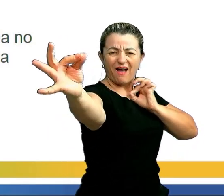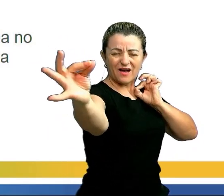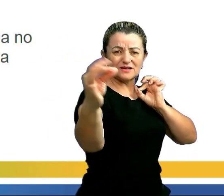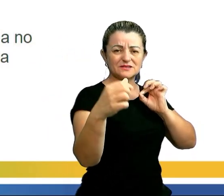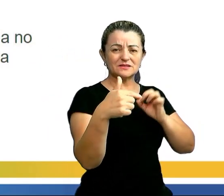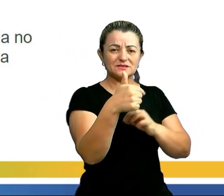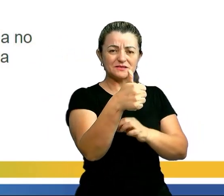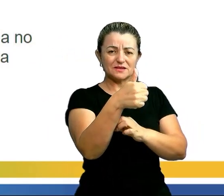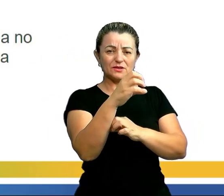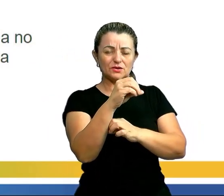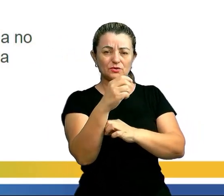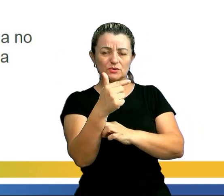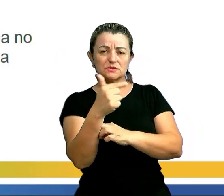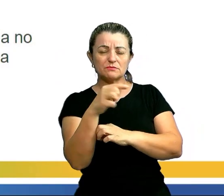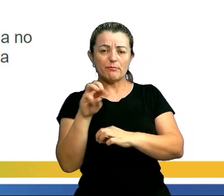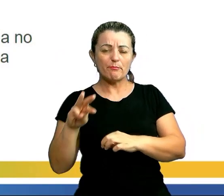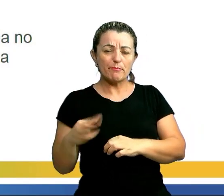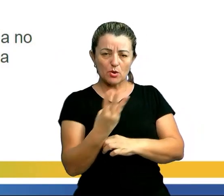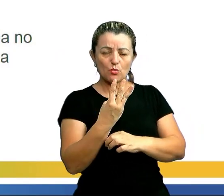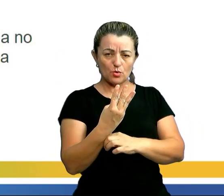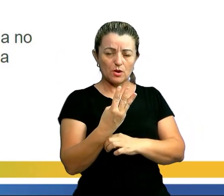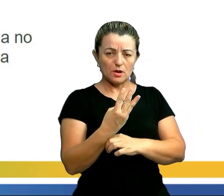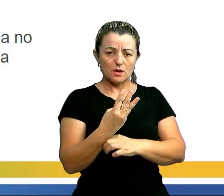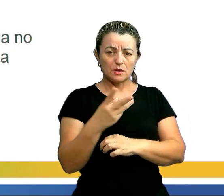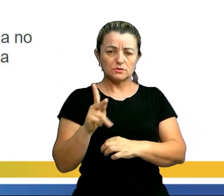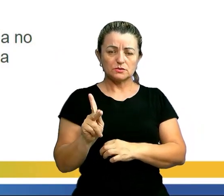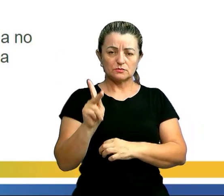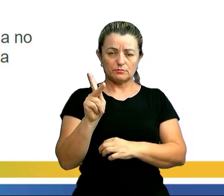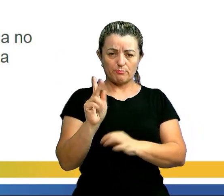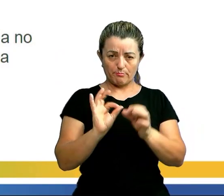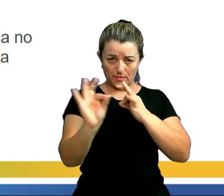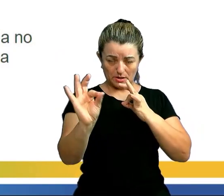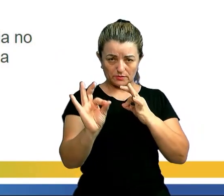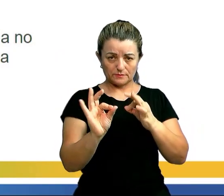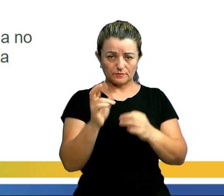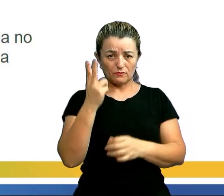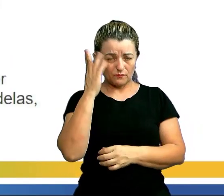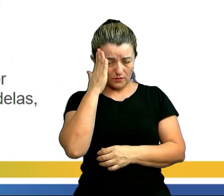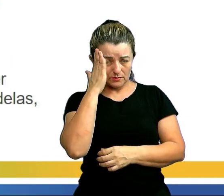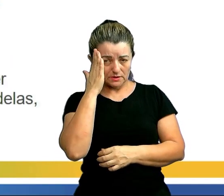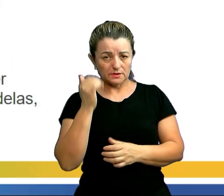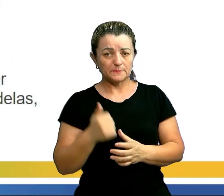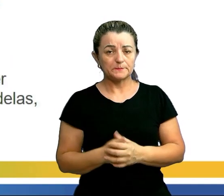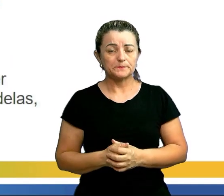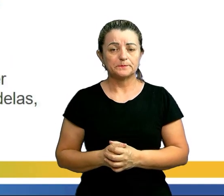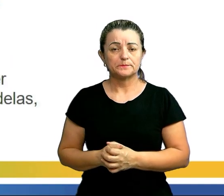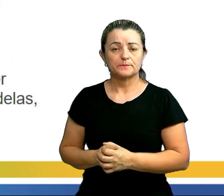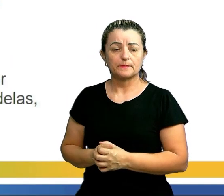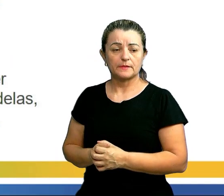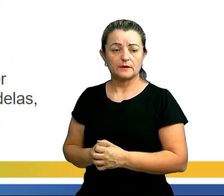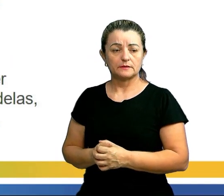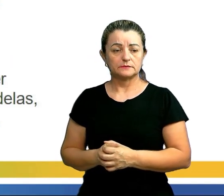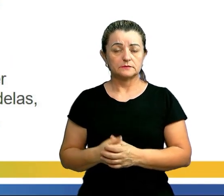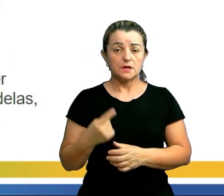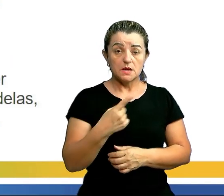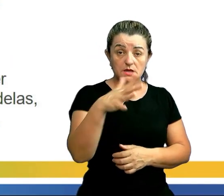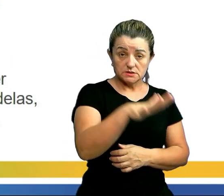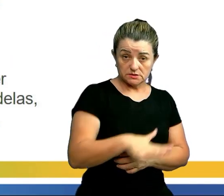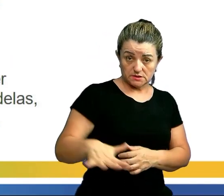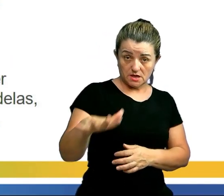metros quadrados. Então, a distância que ele pedala por dia é de... Bora entender isso melhor? Se a área